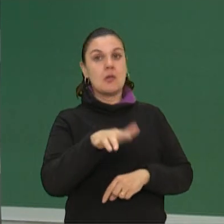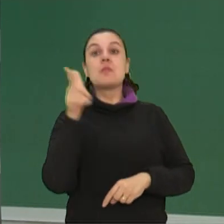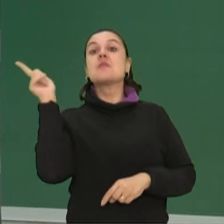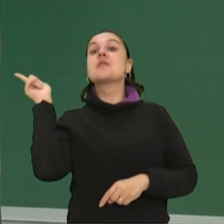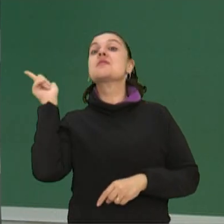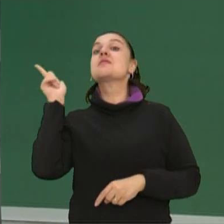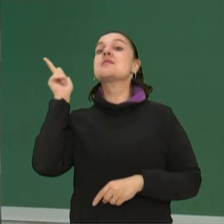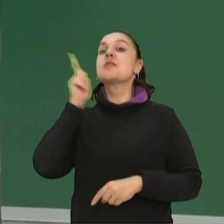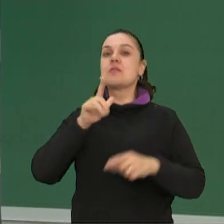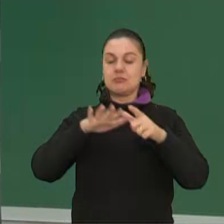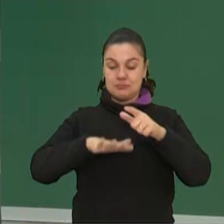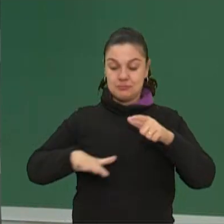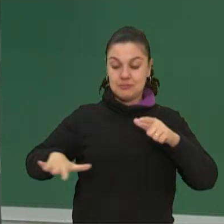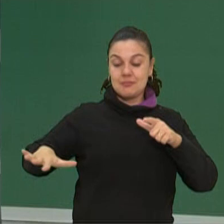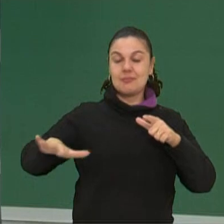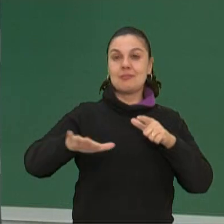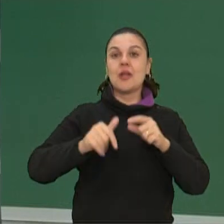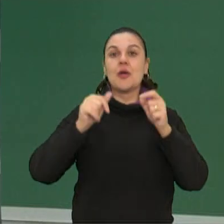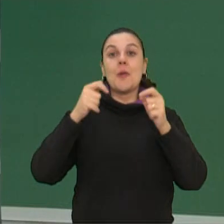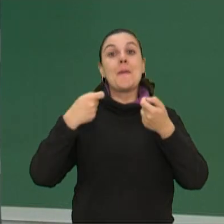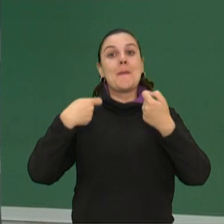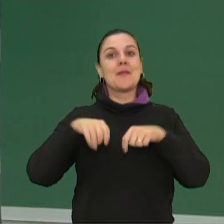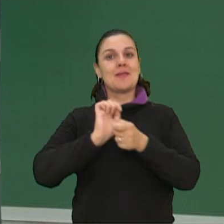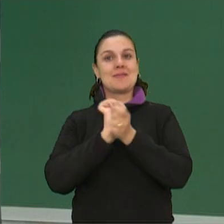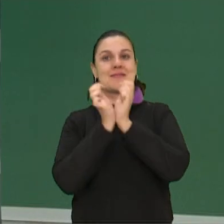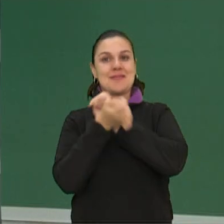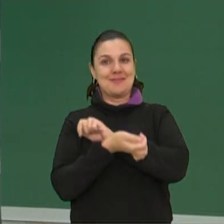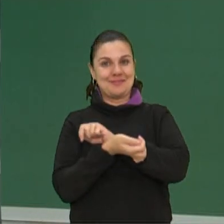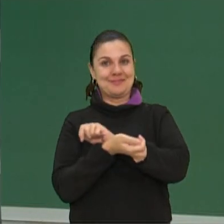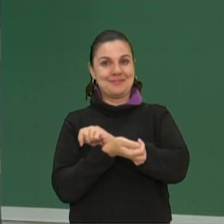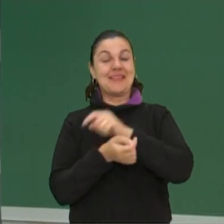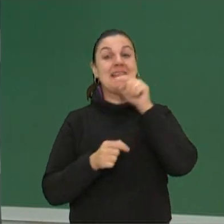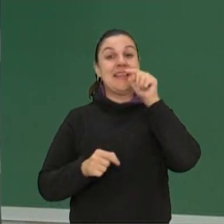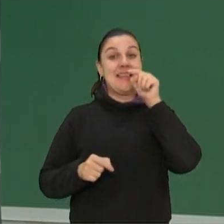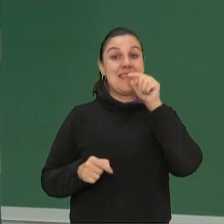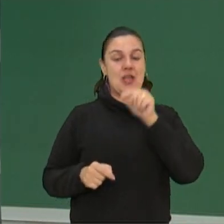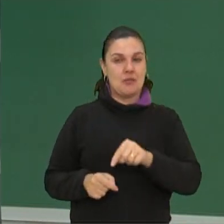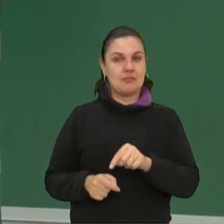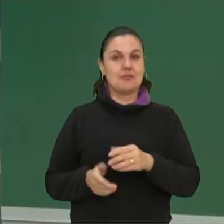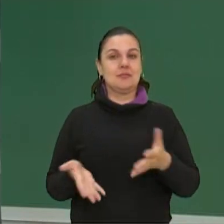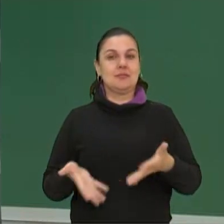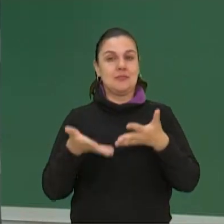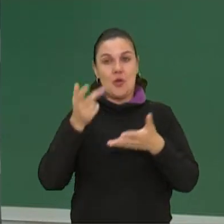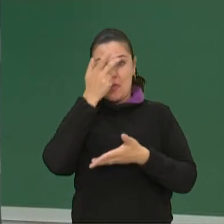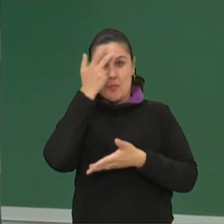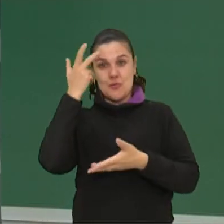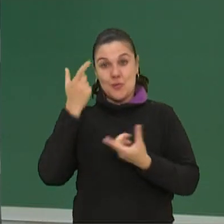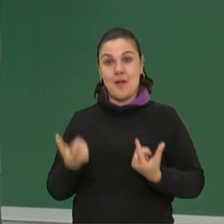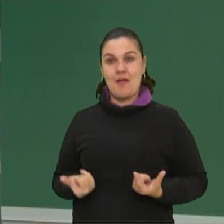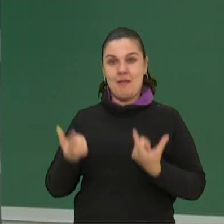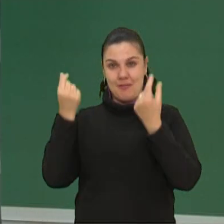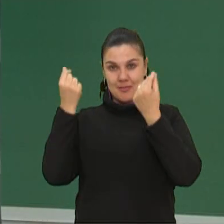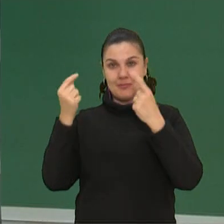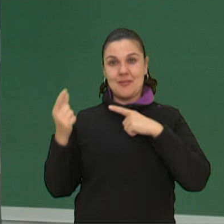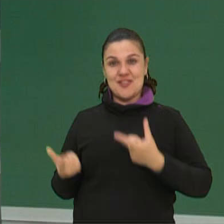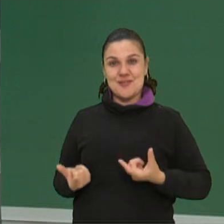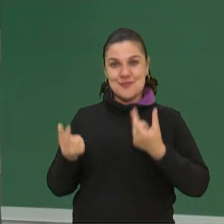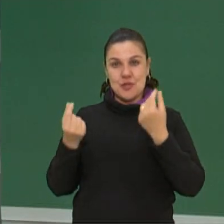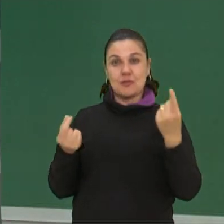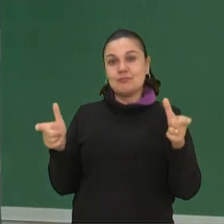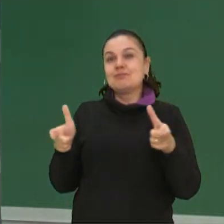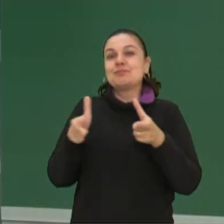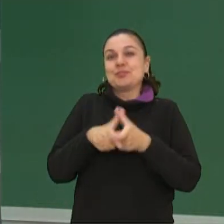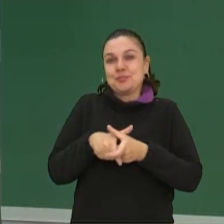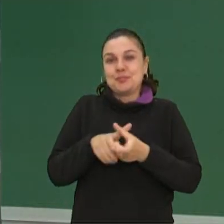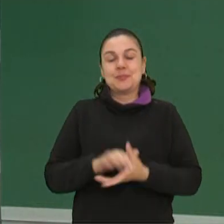ser dono de uma data, você deveria ter escravos. Então isso ajudou a aumentar a concentração de riqueza nas mãos de uma